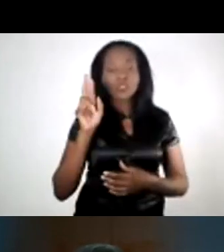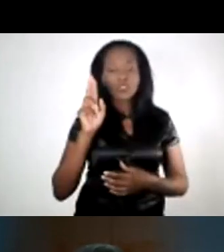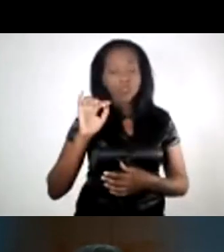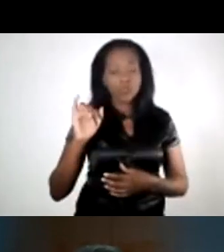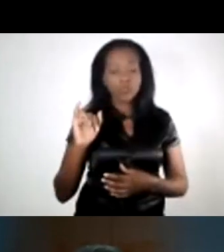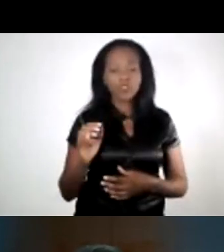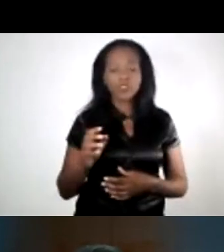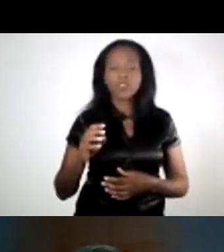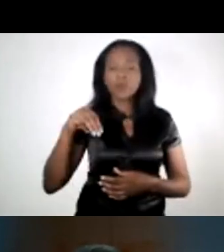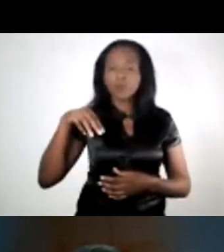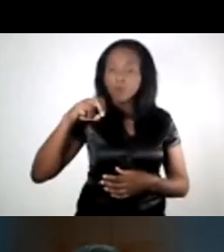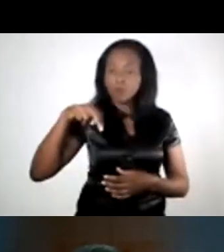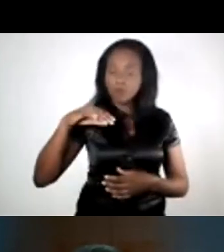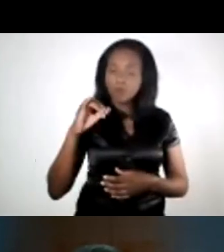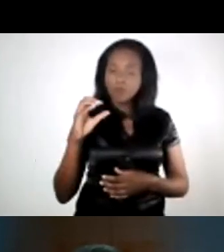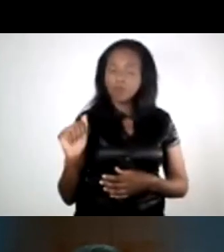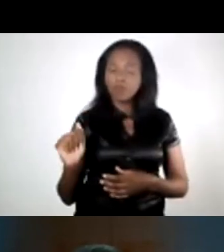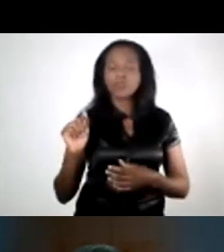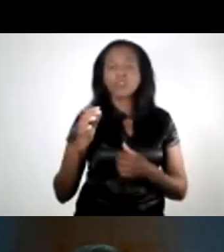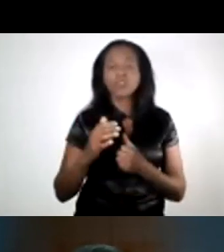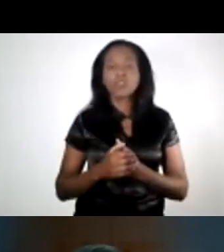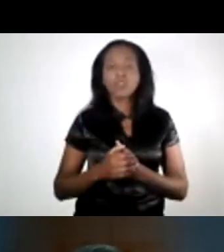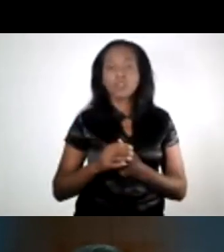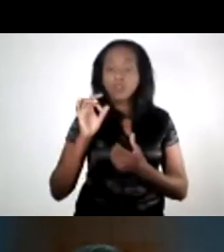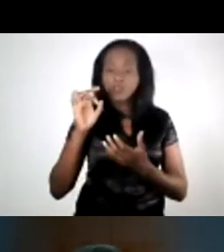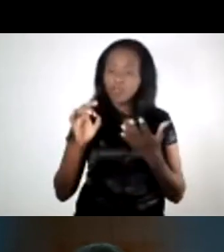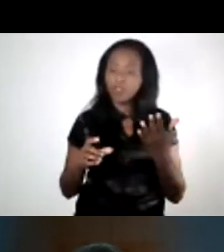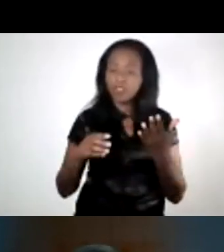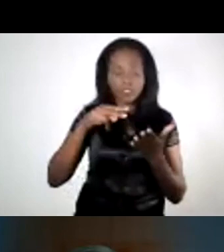Mônica, né, cada leitor,